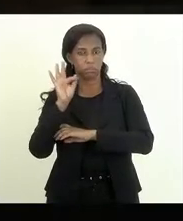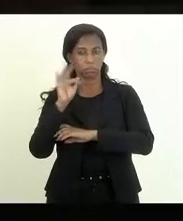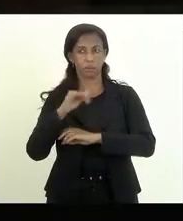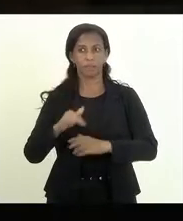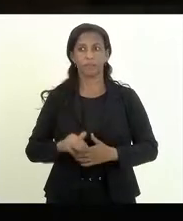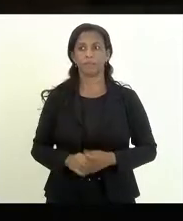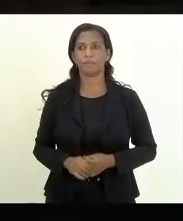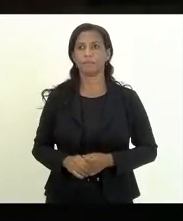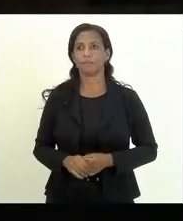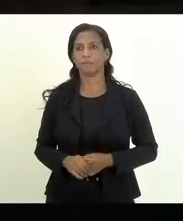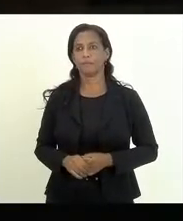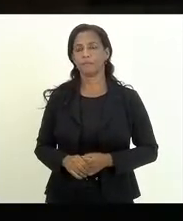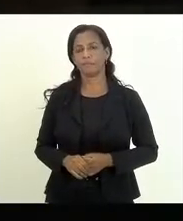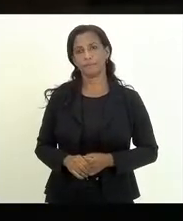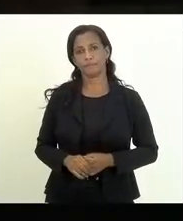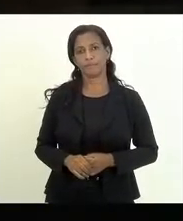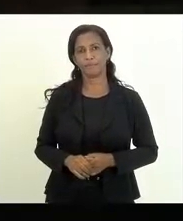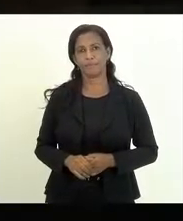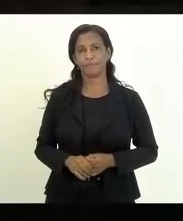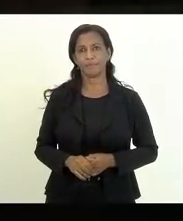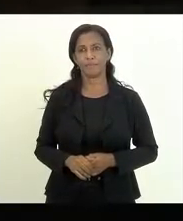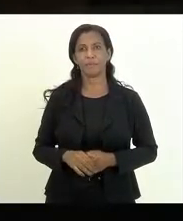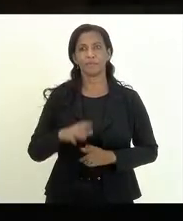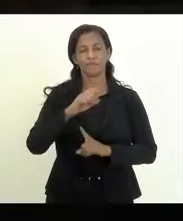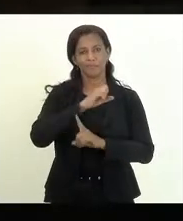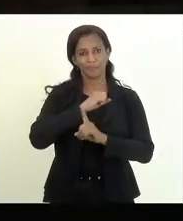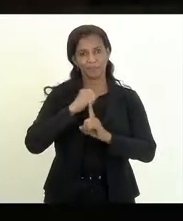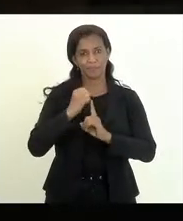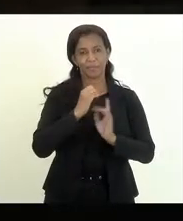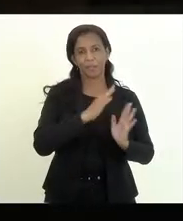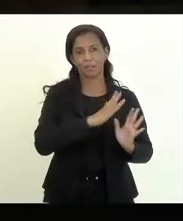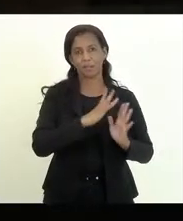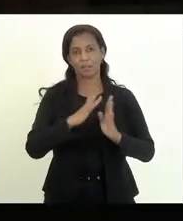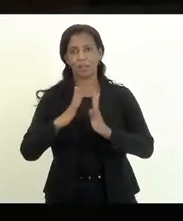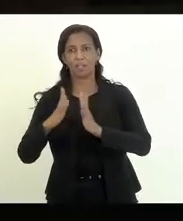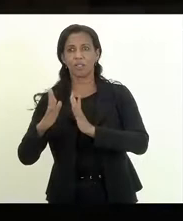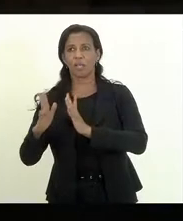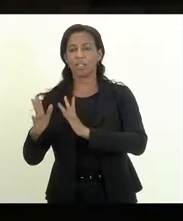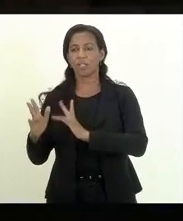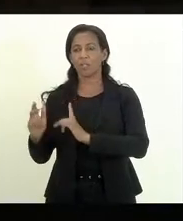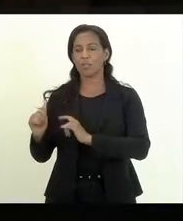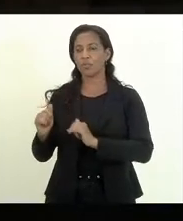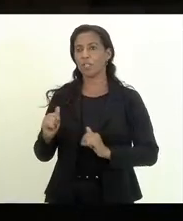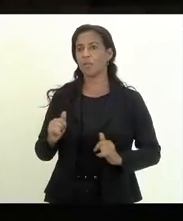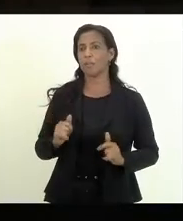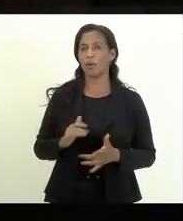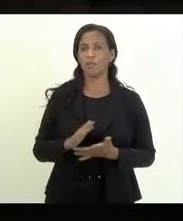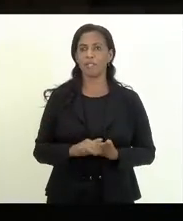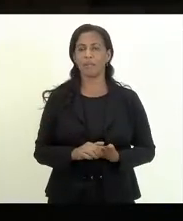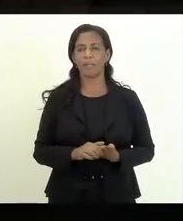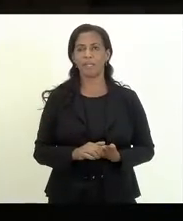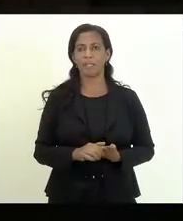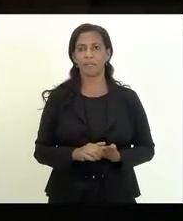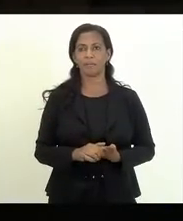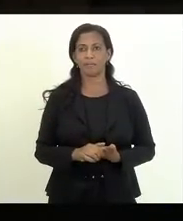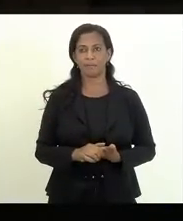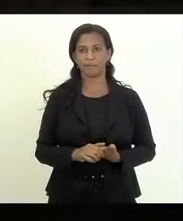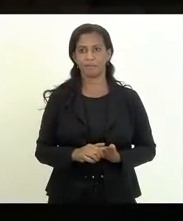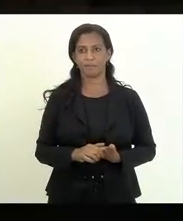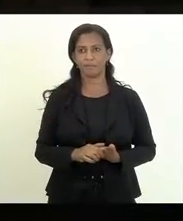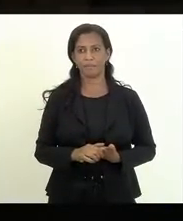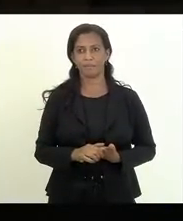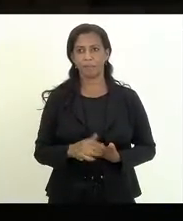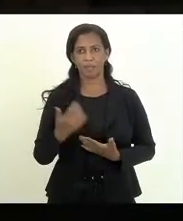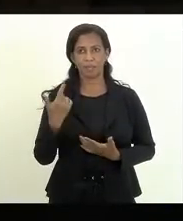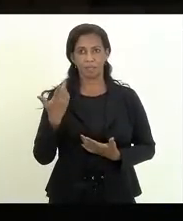porque as diferenças sociais são grandes ainda no nosso país. Isso é real. Isso